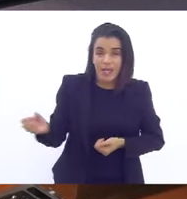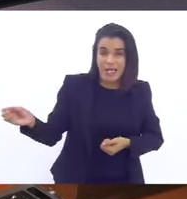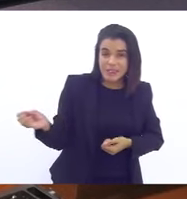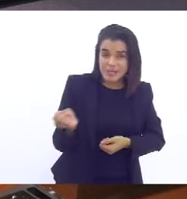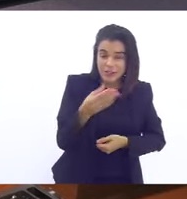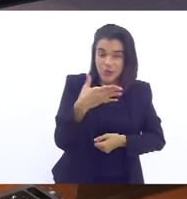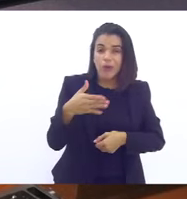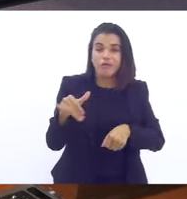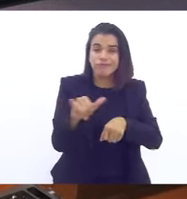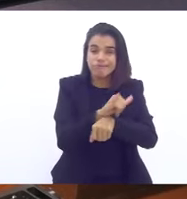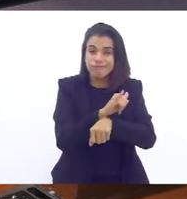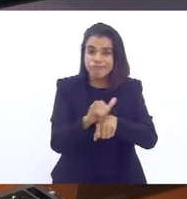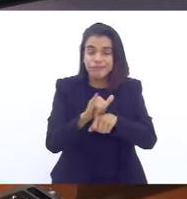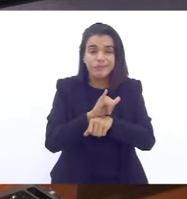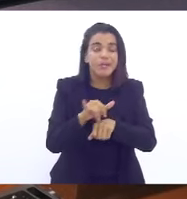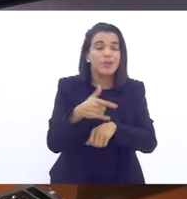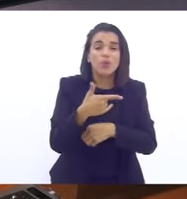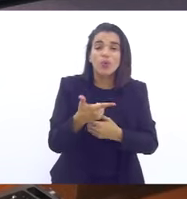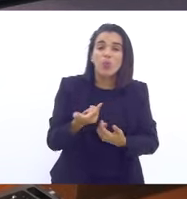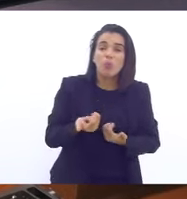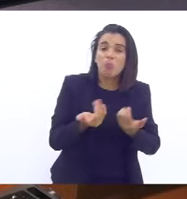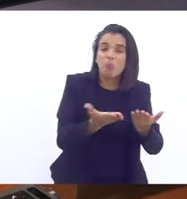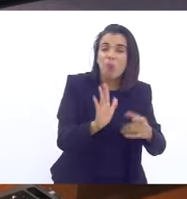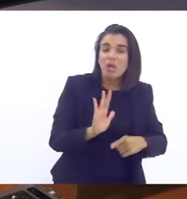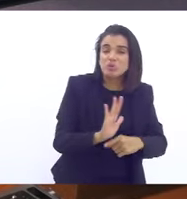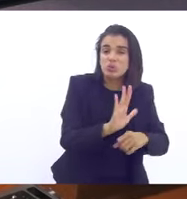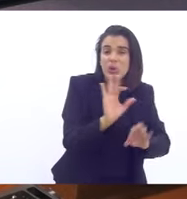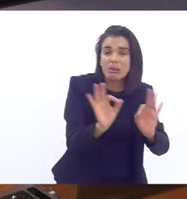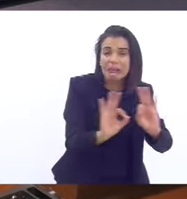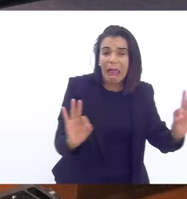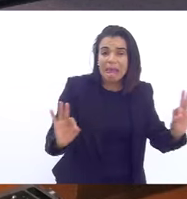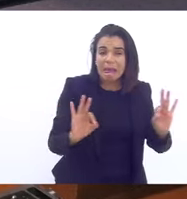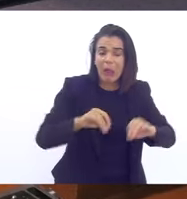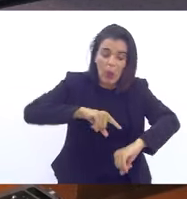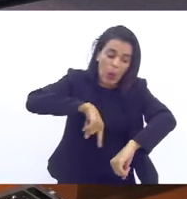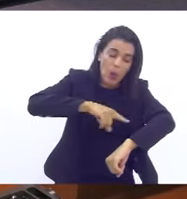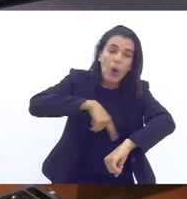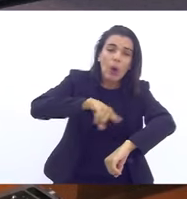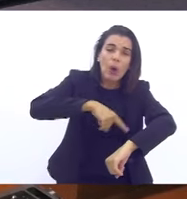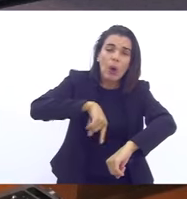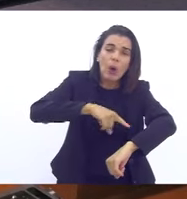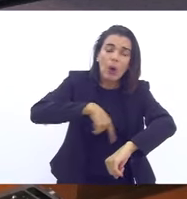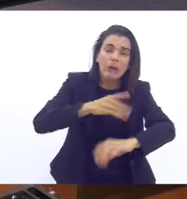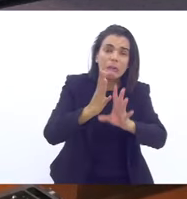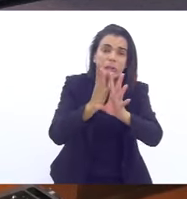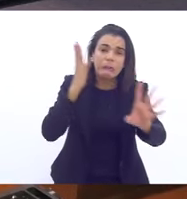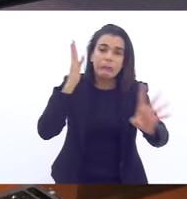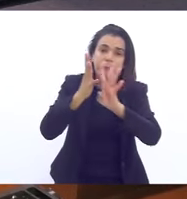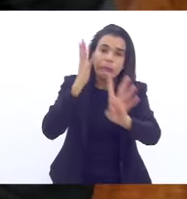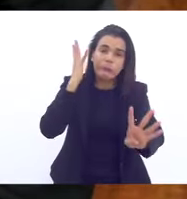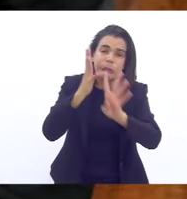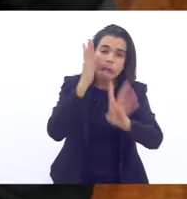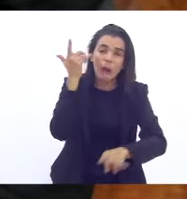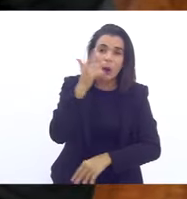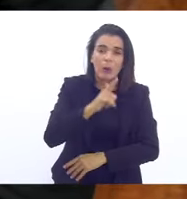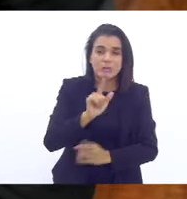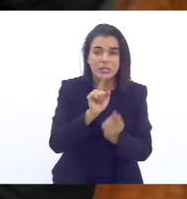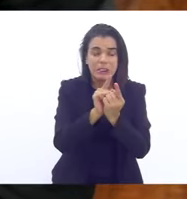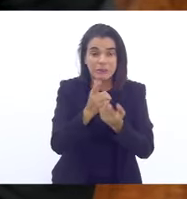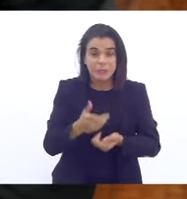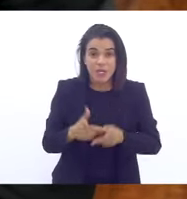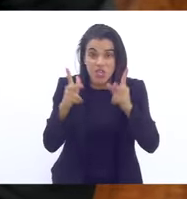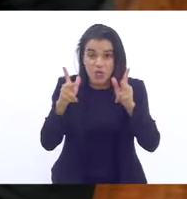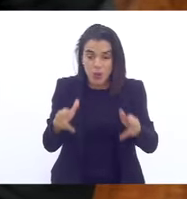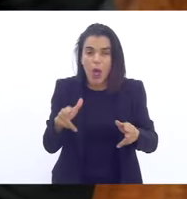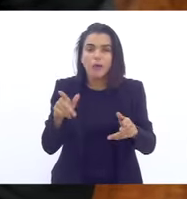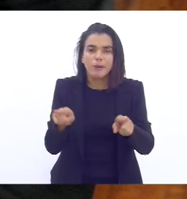fórmula de atendimento não trouxe nenhum benefício aos clientes que passam horas e mais horas em filas para serem atendidos. O mesmo